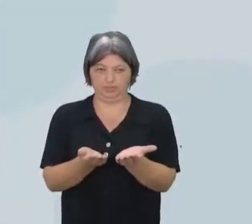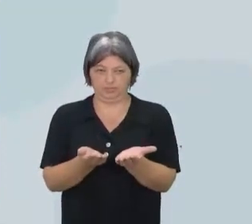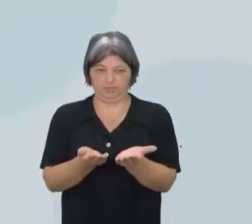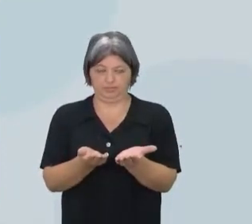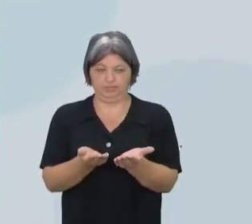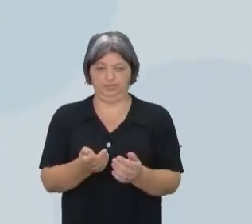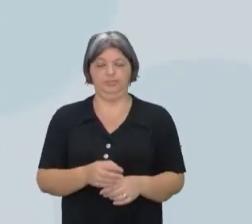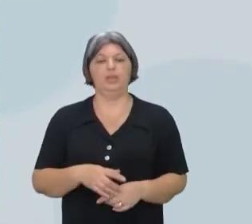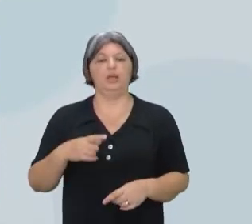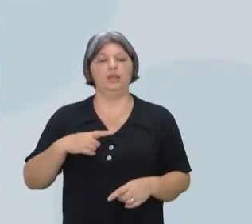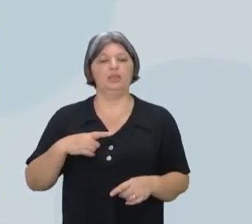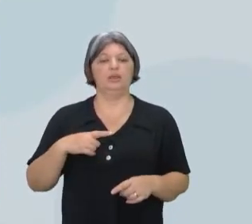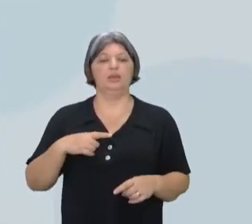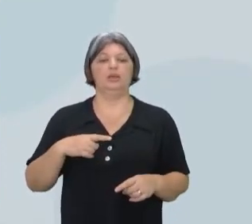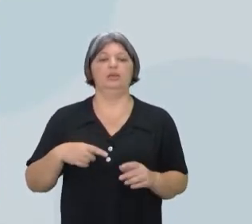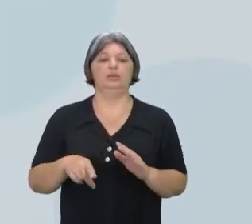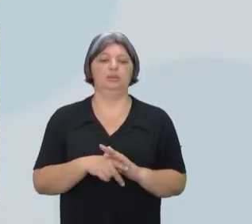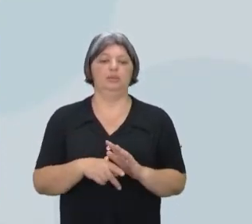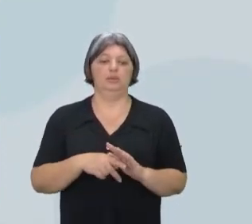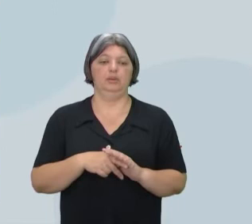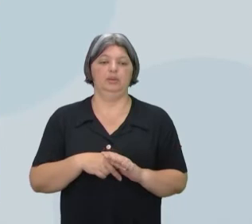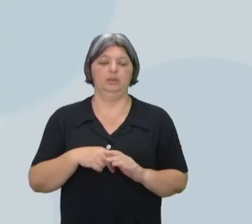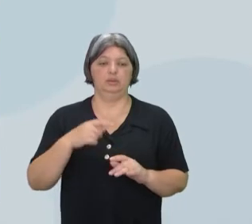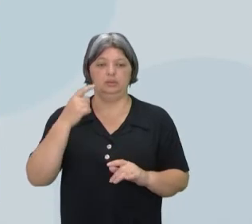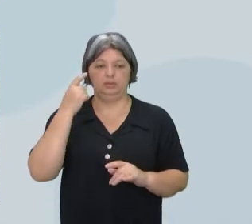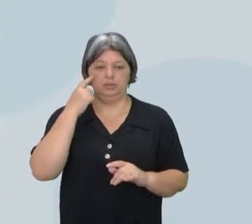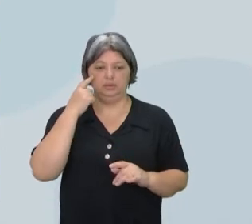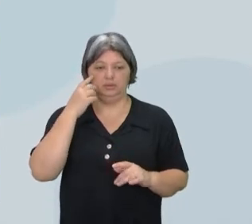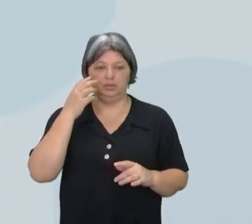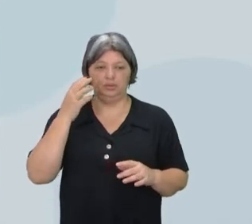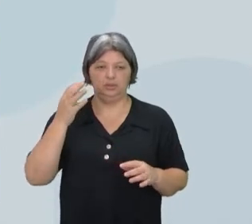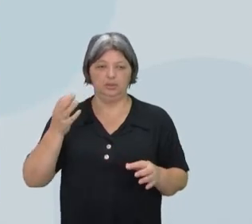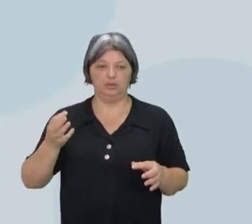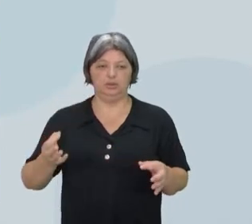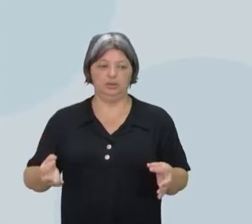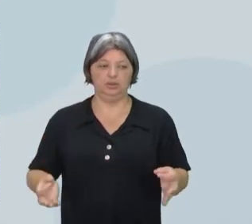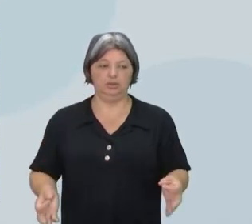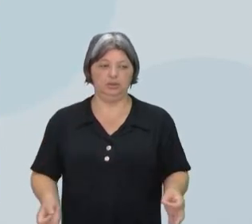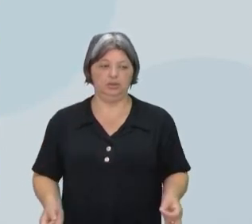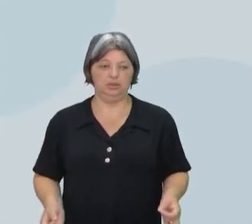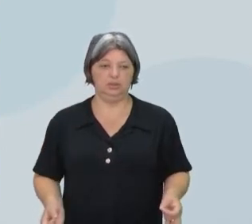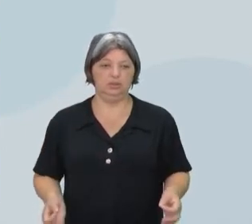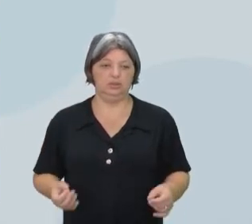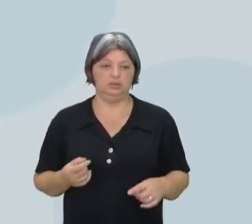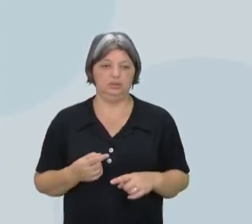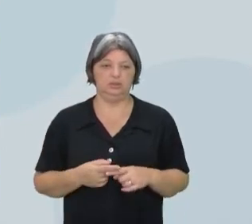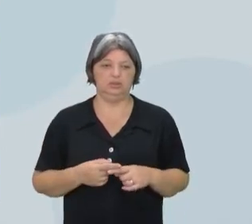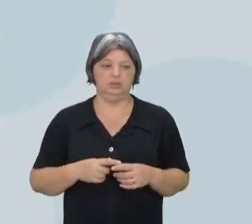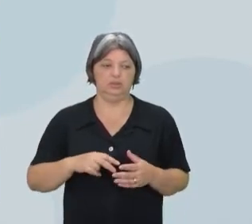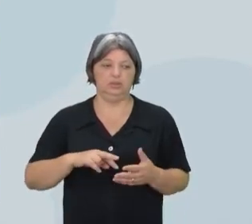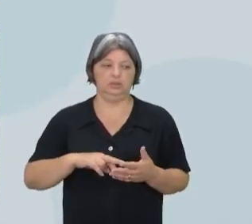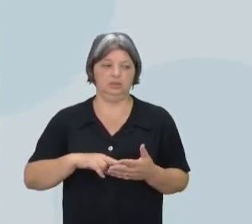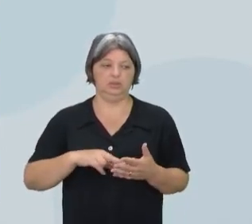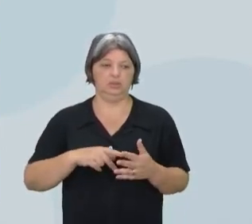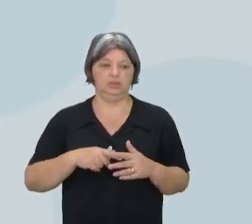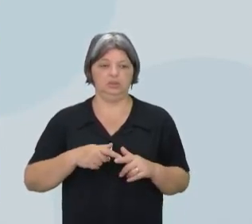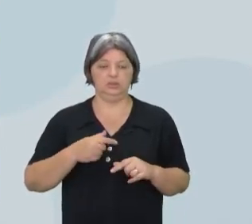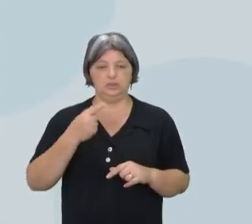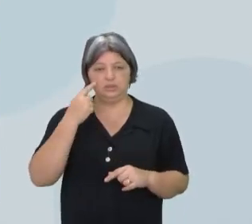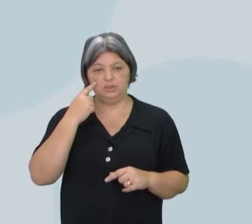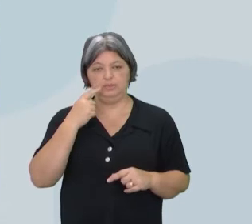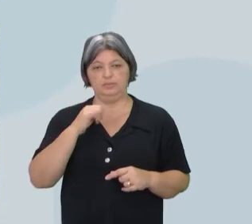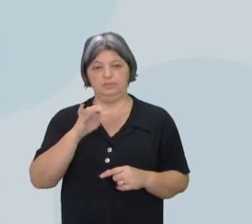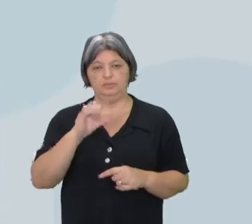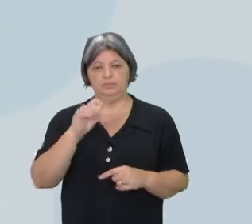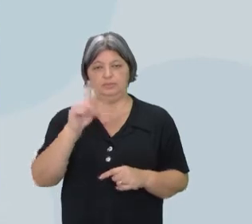uma moça ali fazendo yoga, né? Ela também está bem equilibrada, né? Olha lá. Ela está sobre os braços, né, com as pernas para o